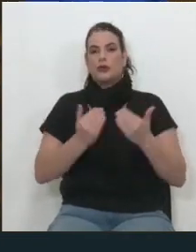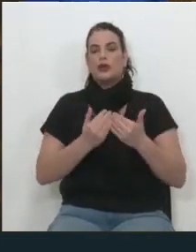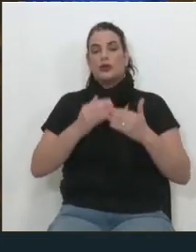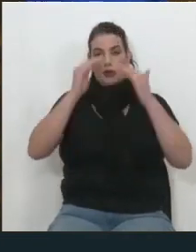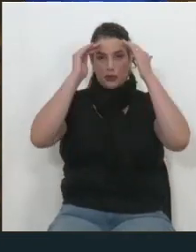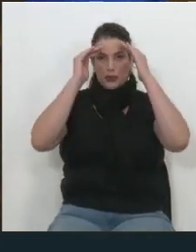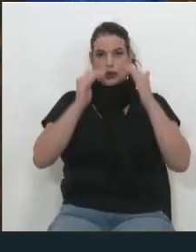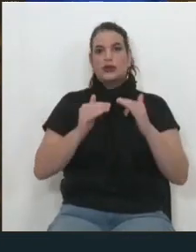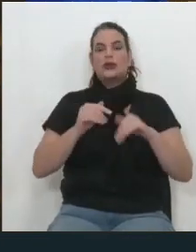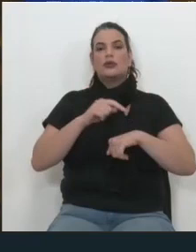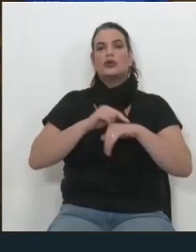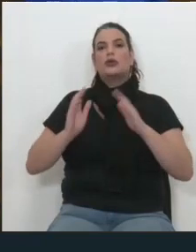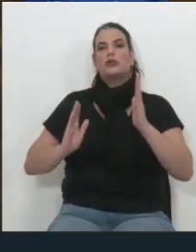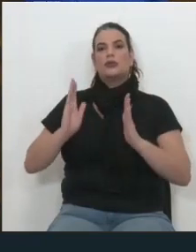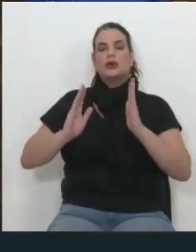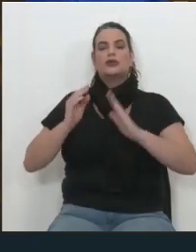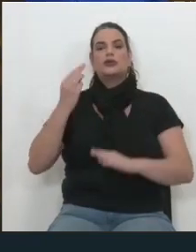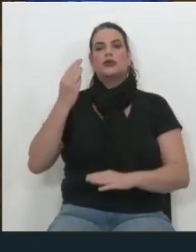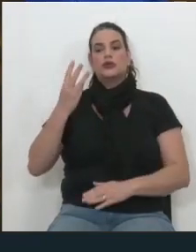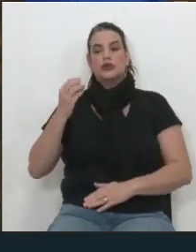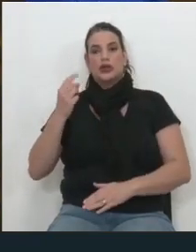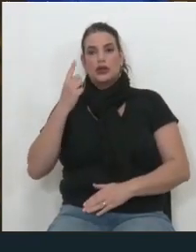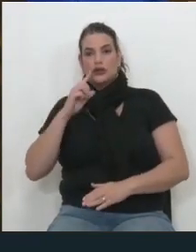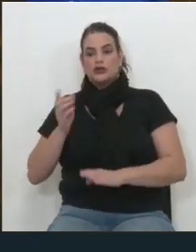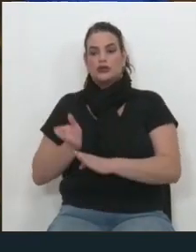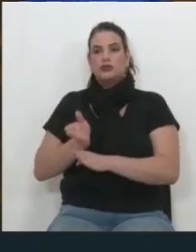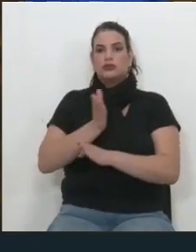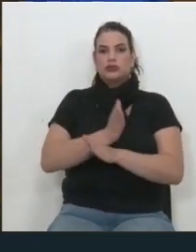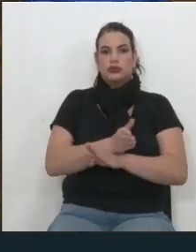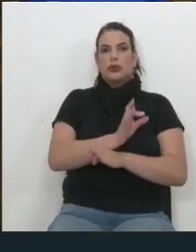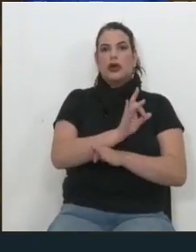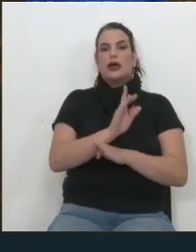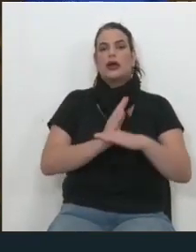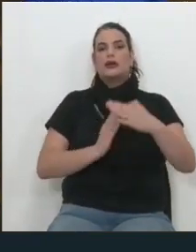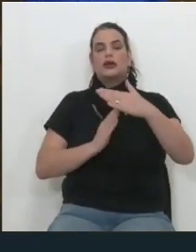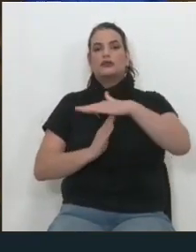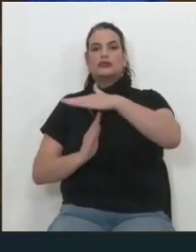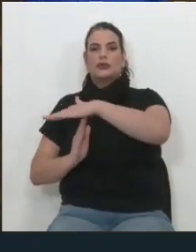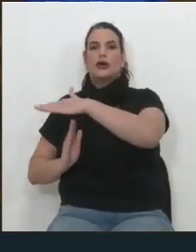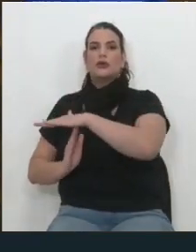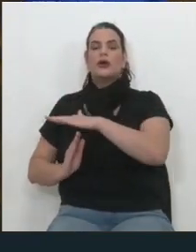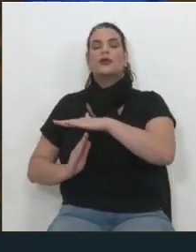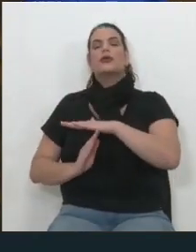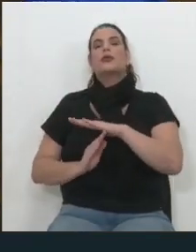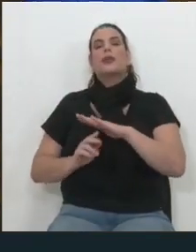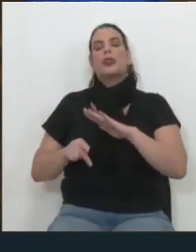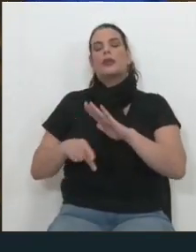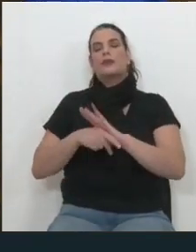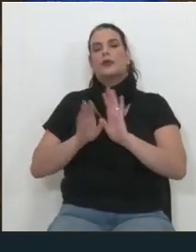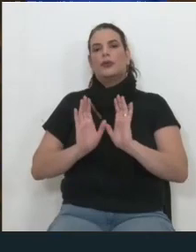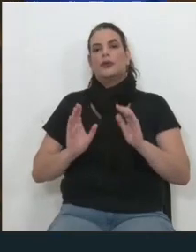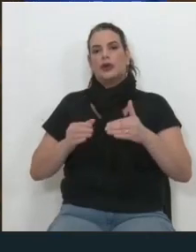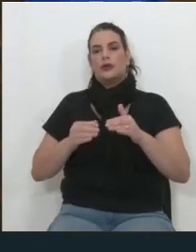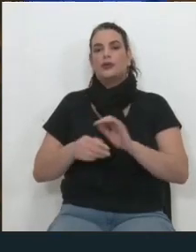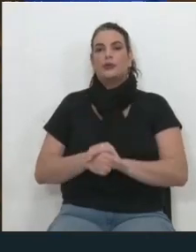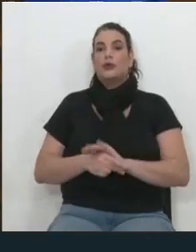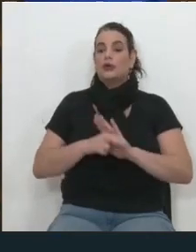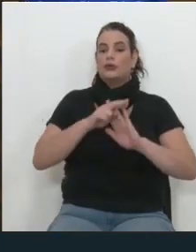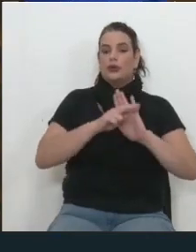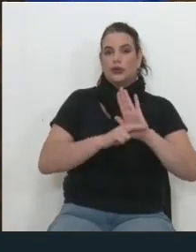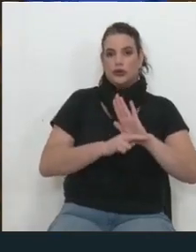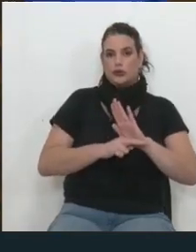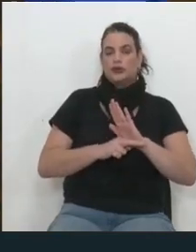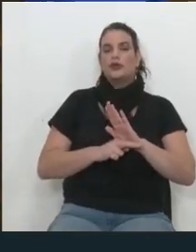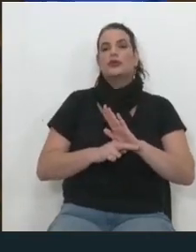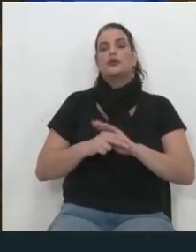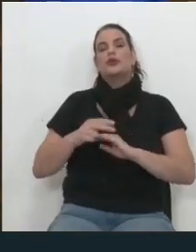obedecido o prazo de 30 dias anteriores a cada recesso parlamentar, conforme disciplinado pelo parágrafo